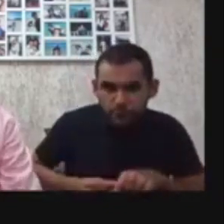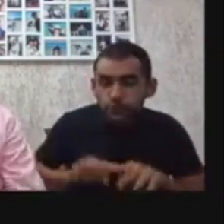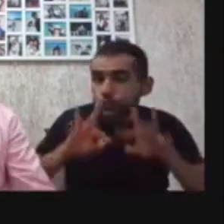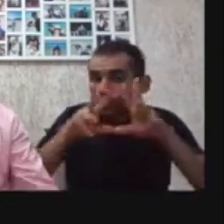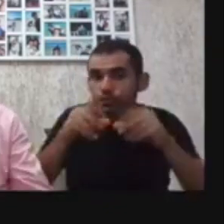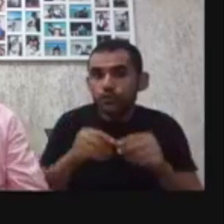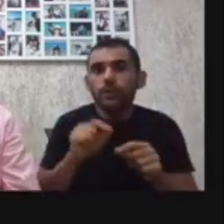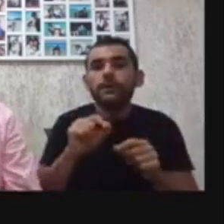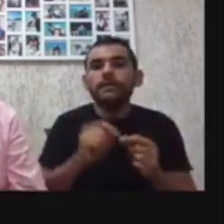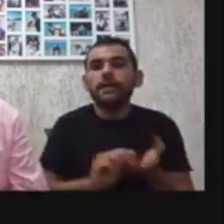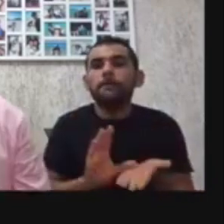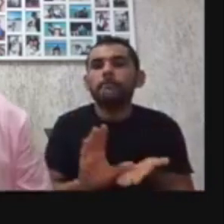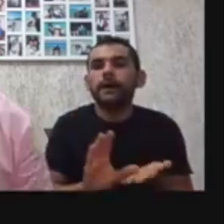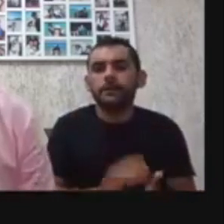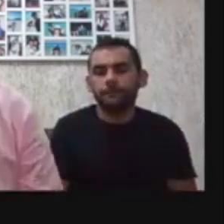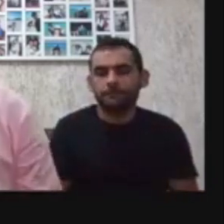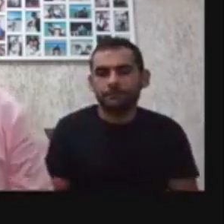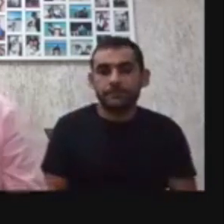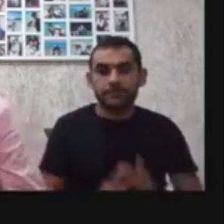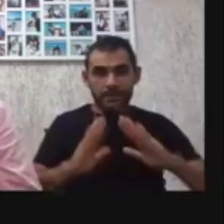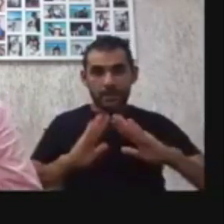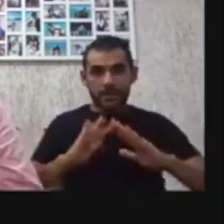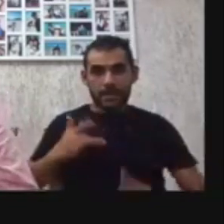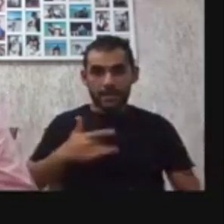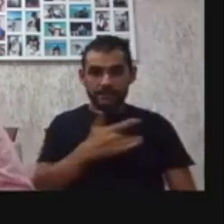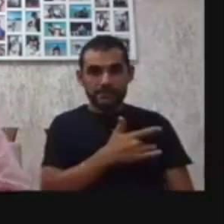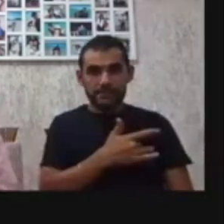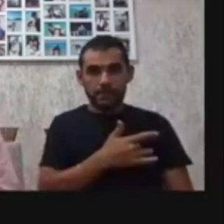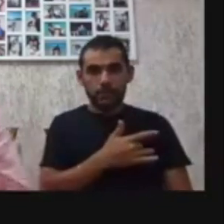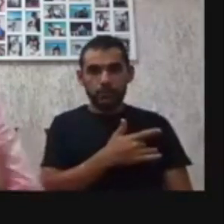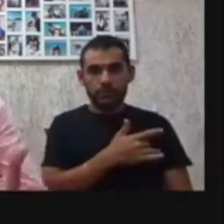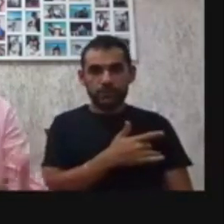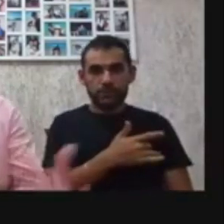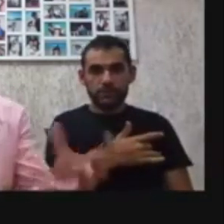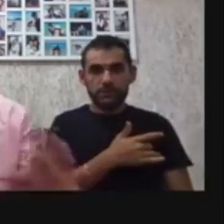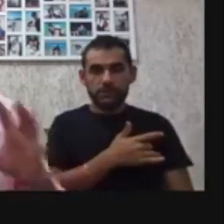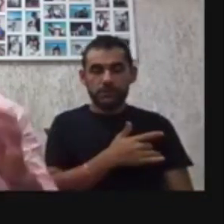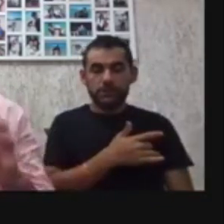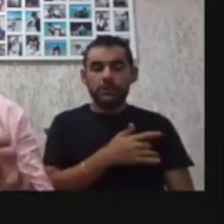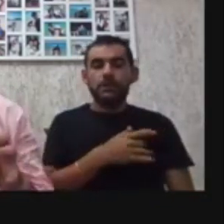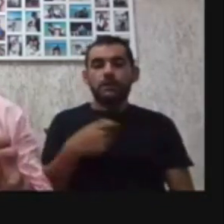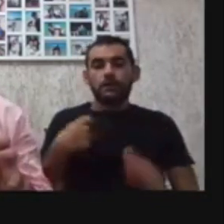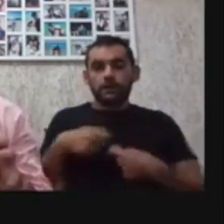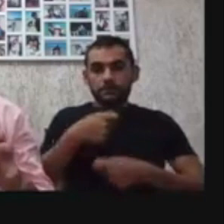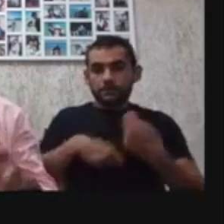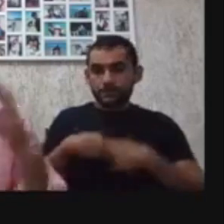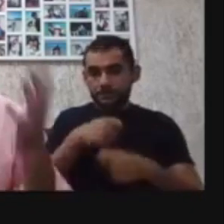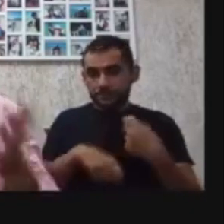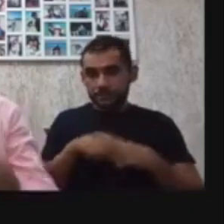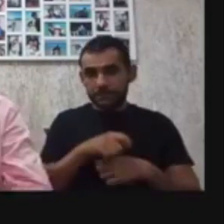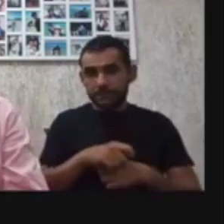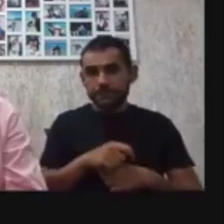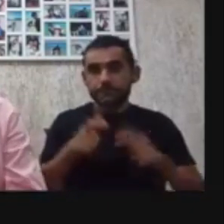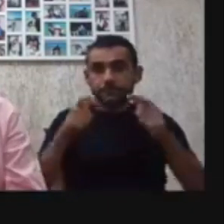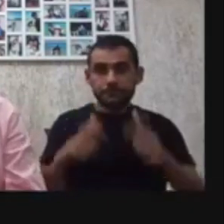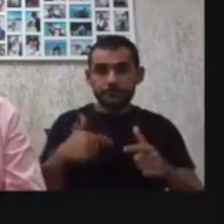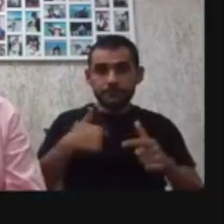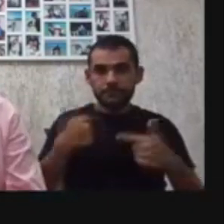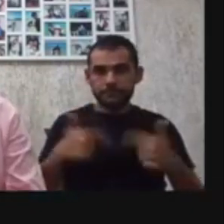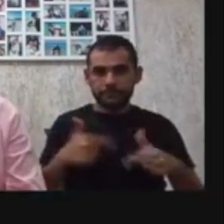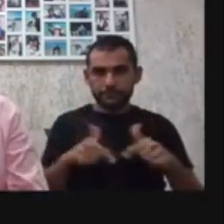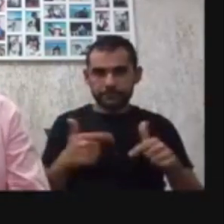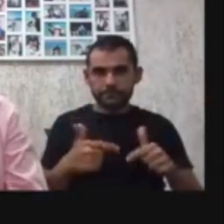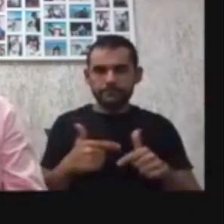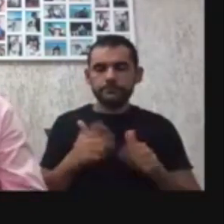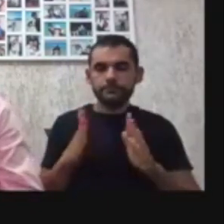cobre isso? Então, né, as casas de saúde, elas têm um gerenciamento. Eu vou te falar uma coisa. Aonde eu trabalhei, na época